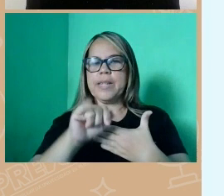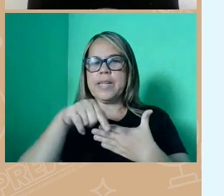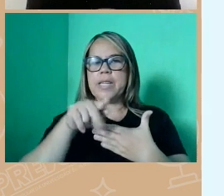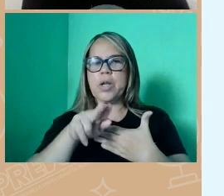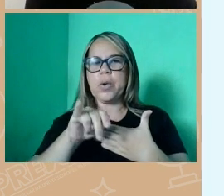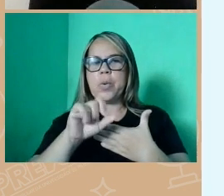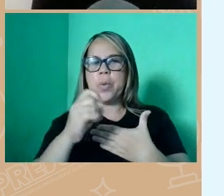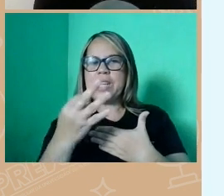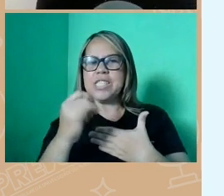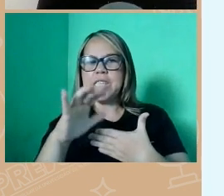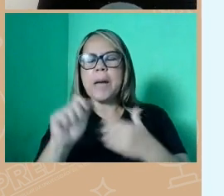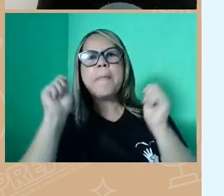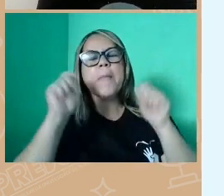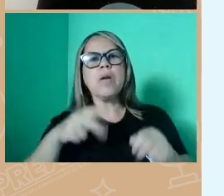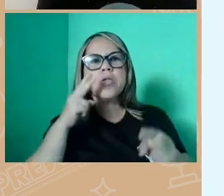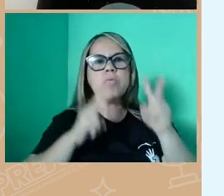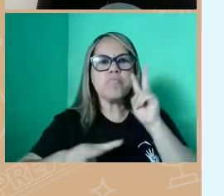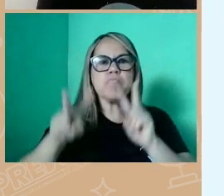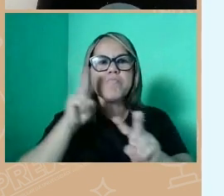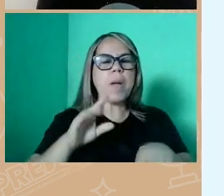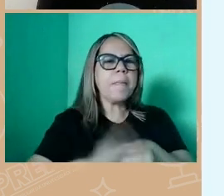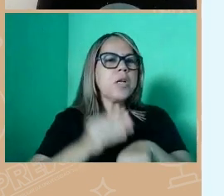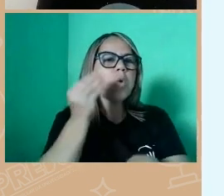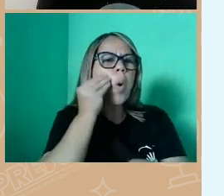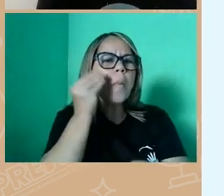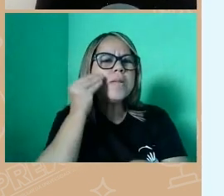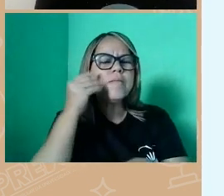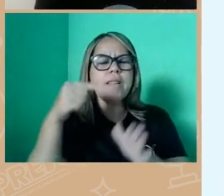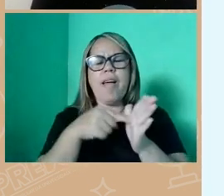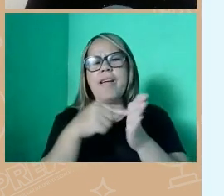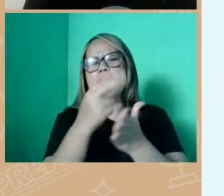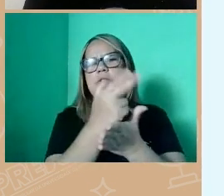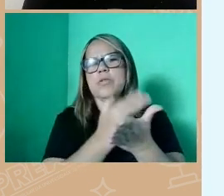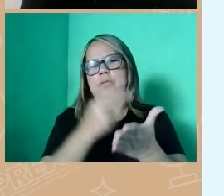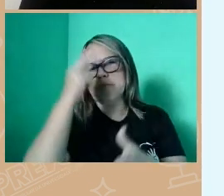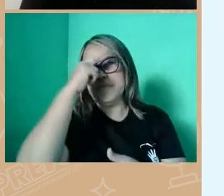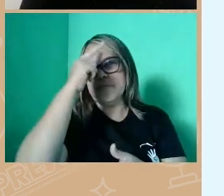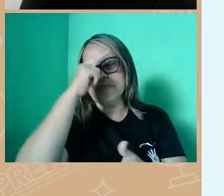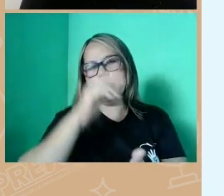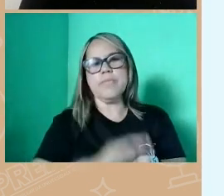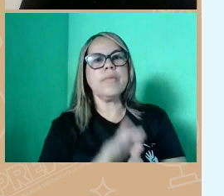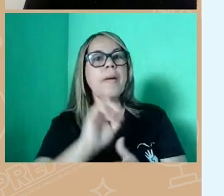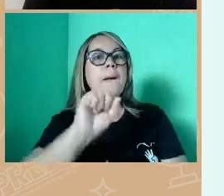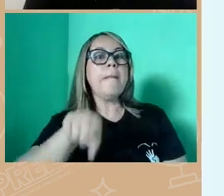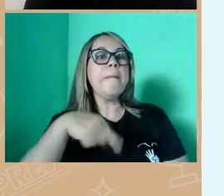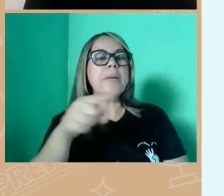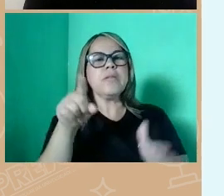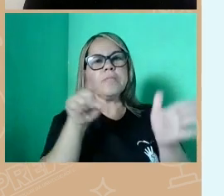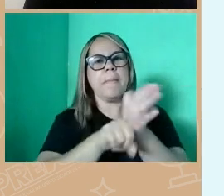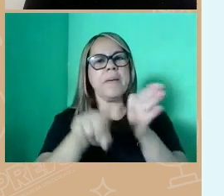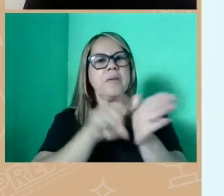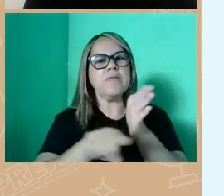observada nesse quadrinho. Vamos ver a próxima questão.